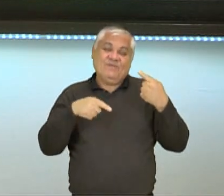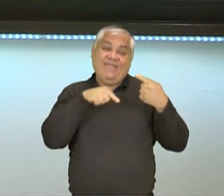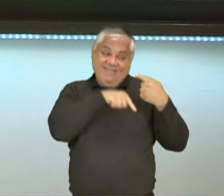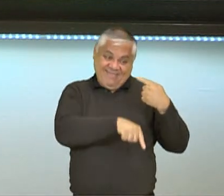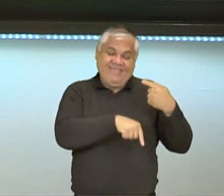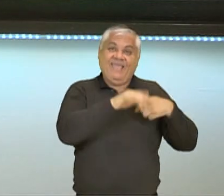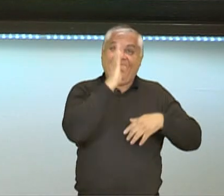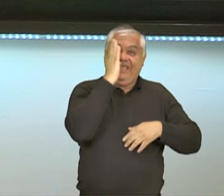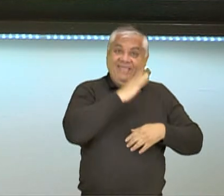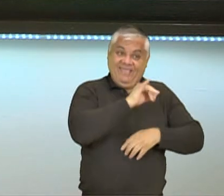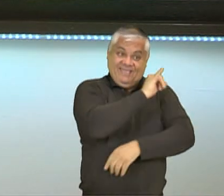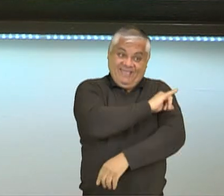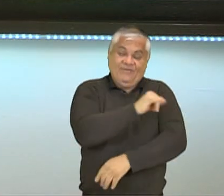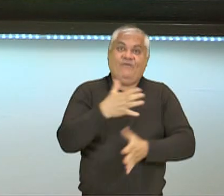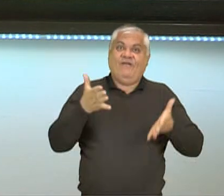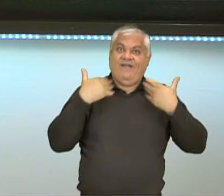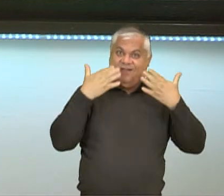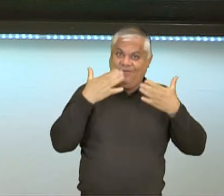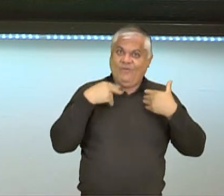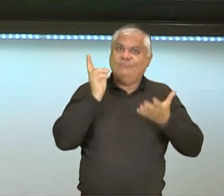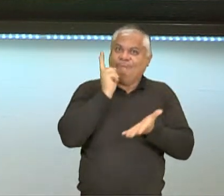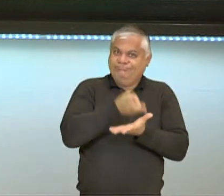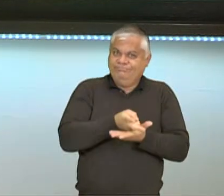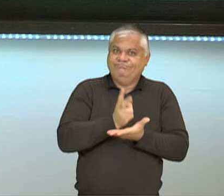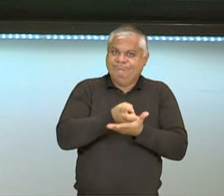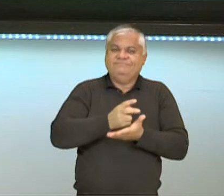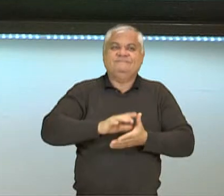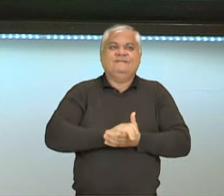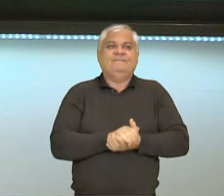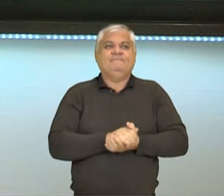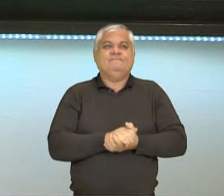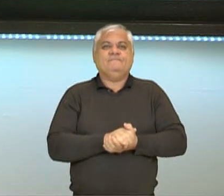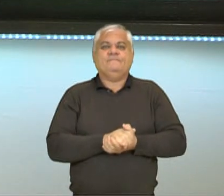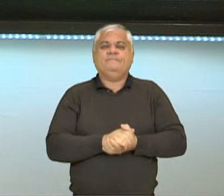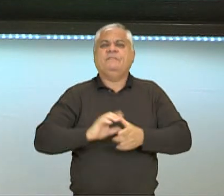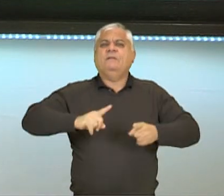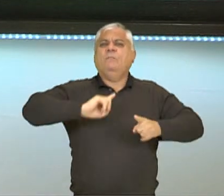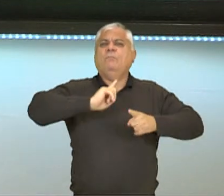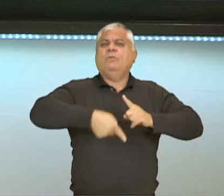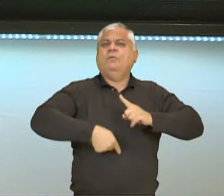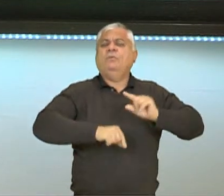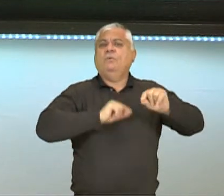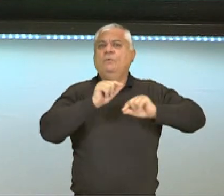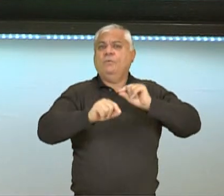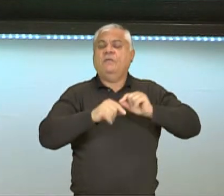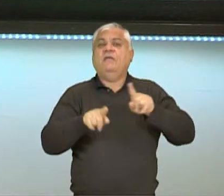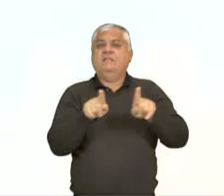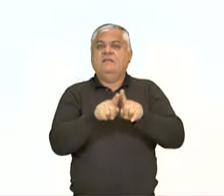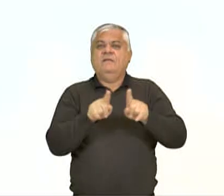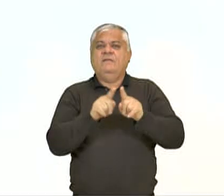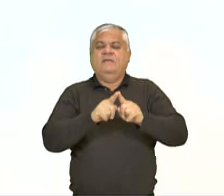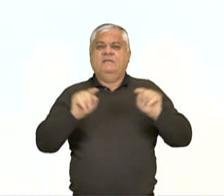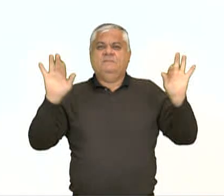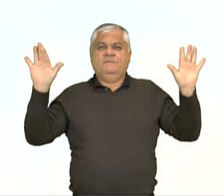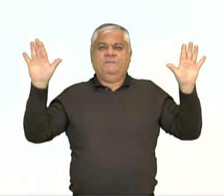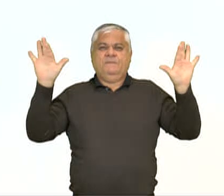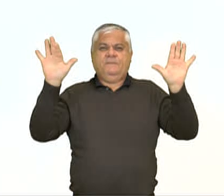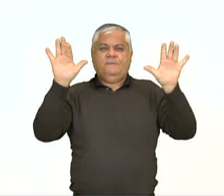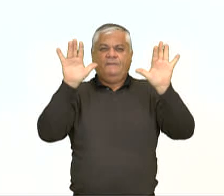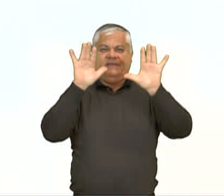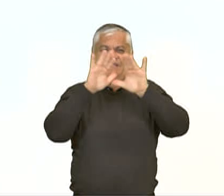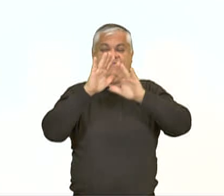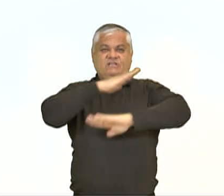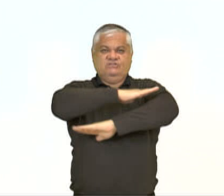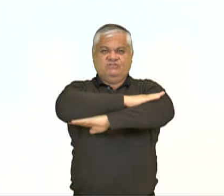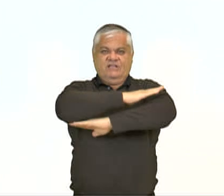calor, né, bem grande que existe no Rio de Janeiro. Foi proibido também o uso de persianas nas janelas, pois